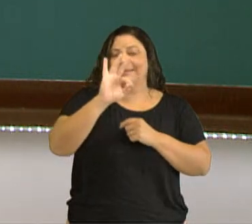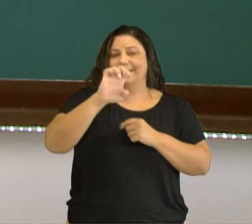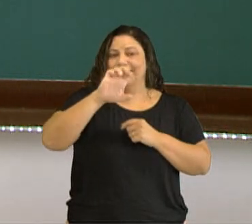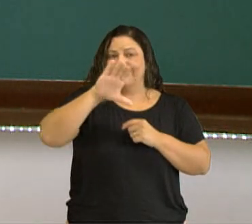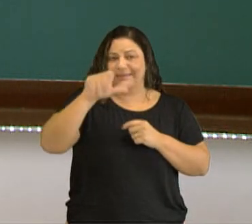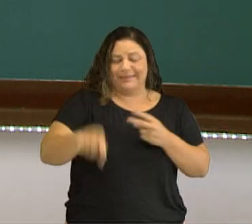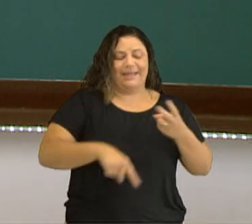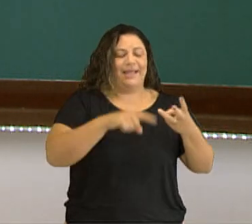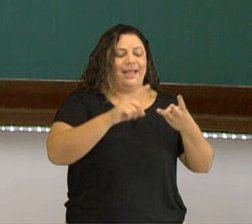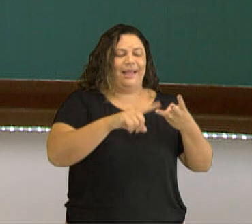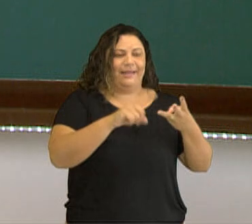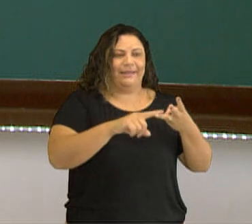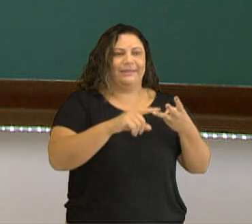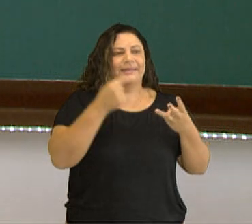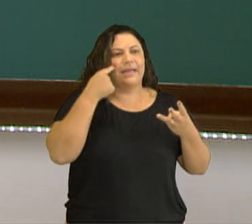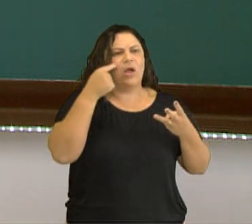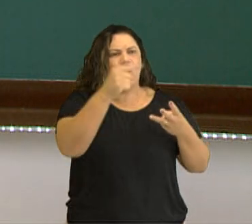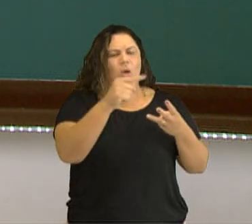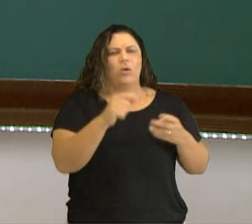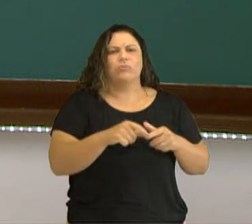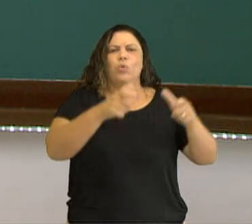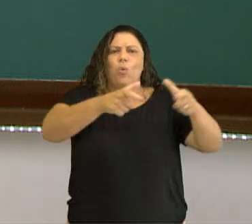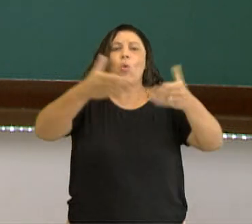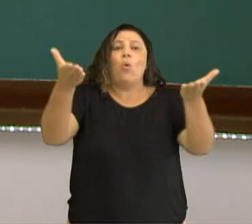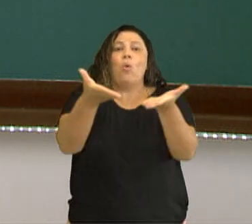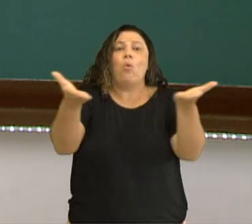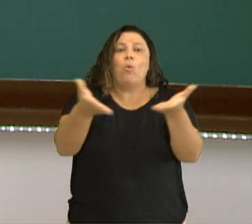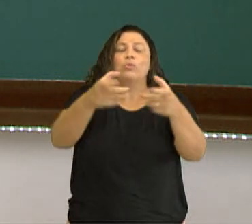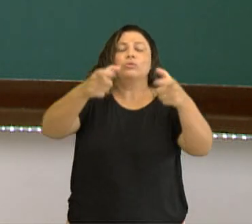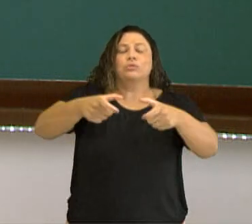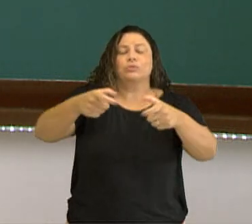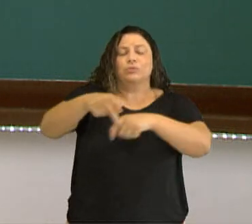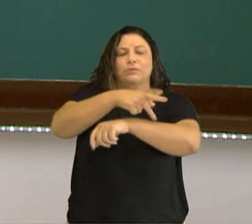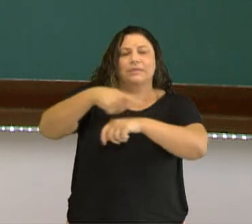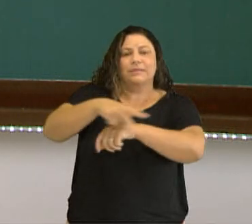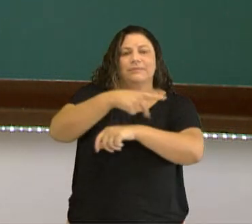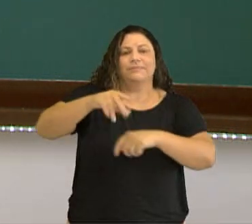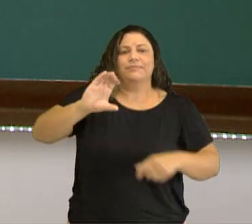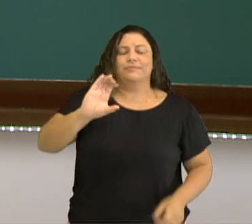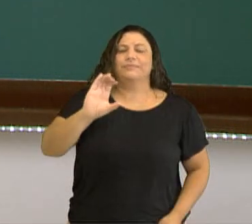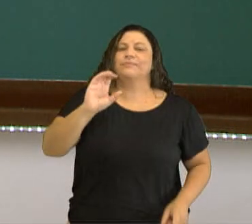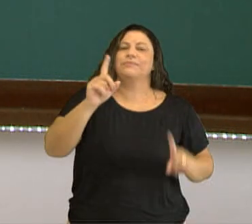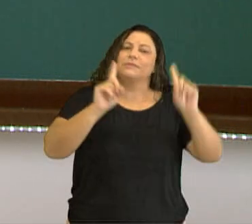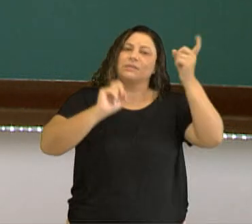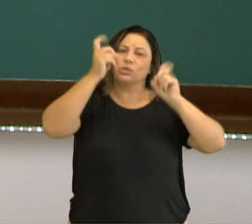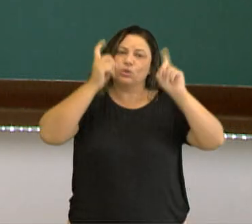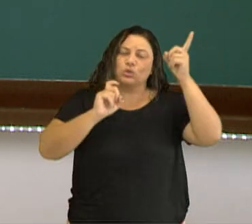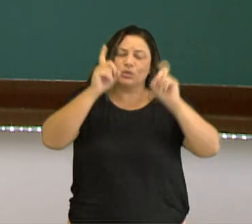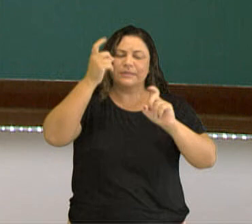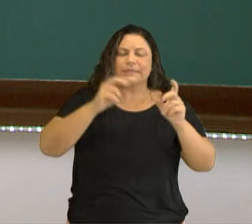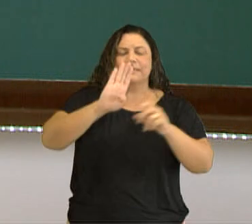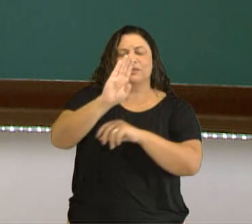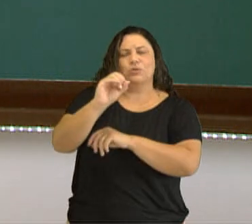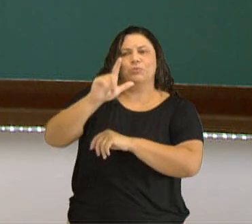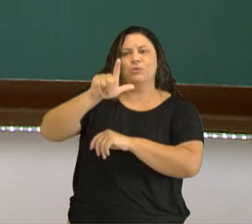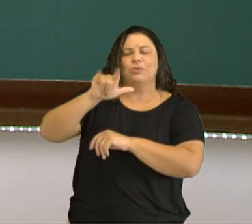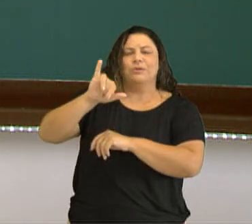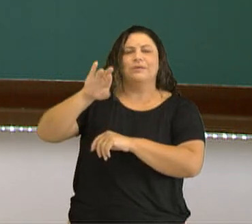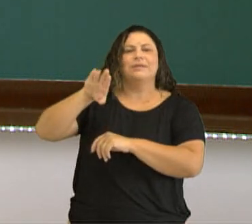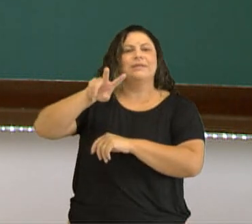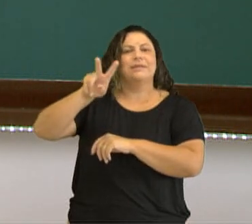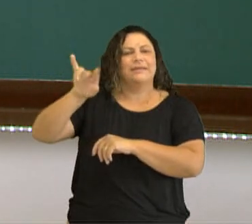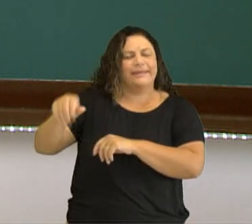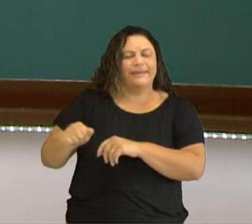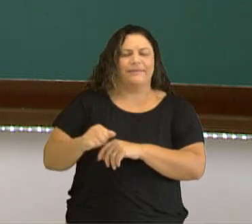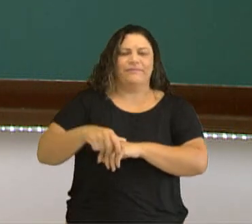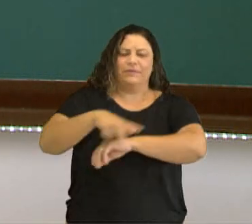do Sul, ali onde hoje é Chile, Bolívia, principalmente no Peru, Equador e Bolívia, ocupando essa faixa